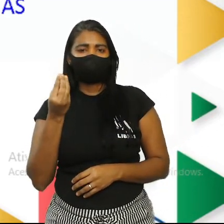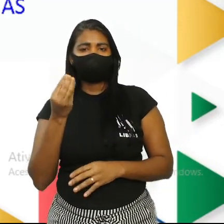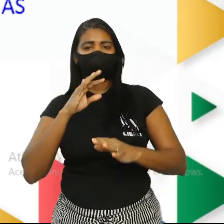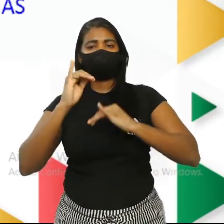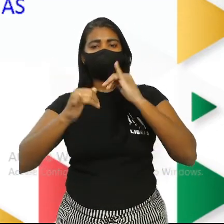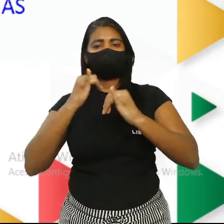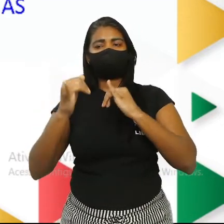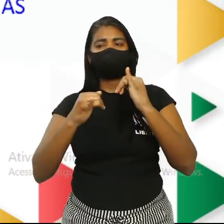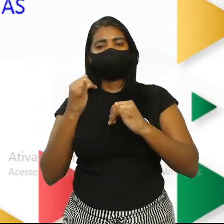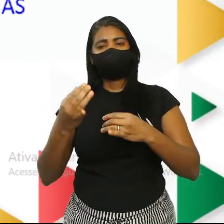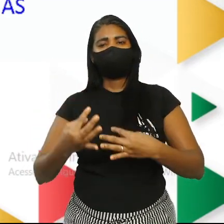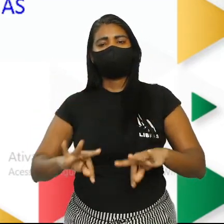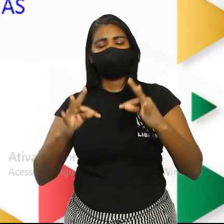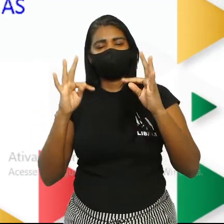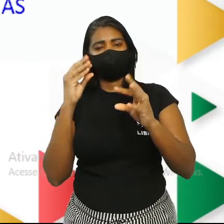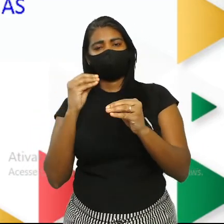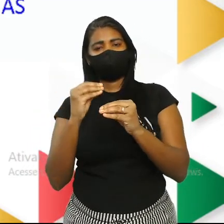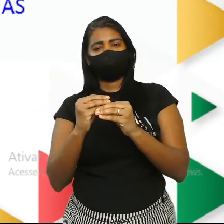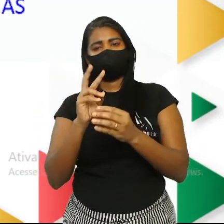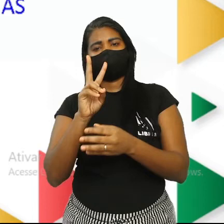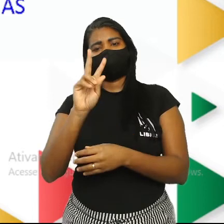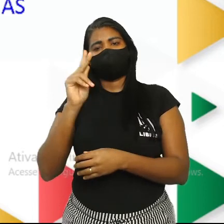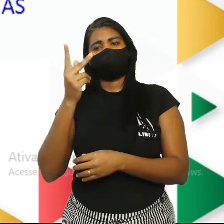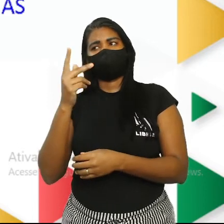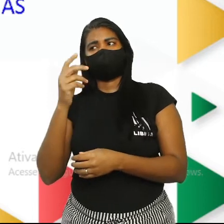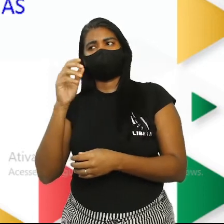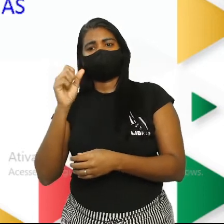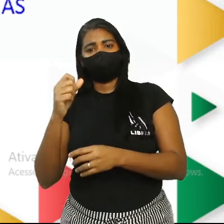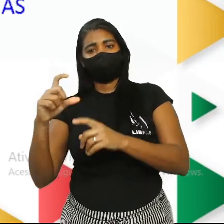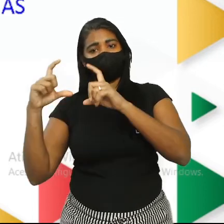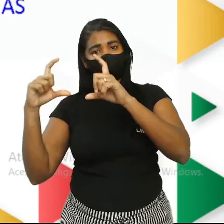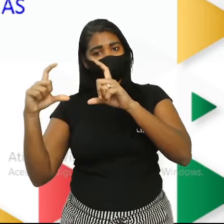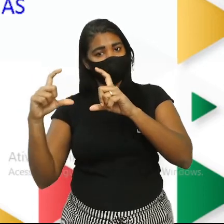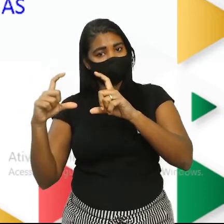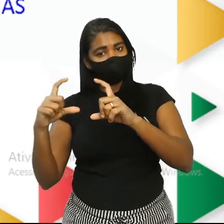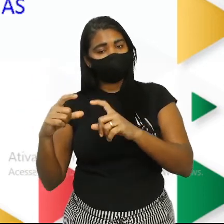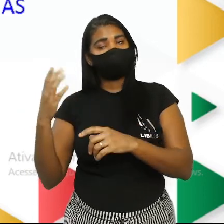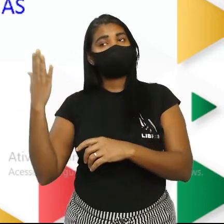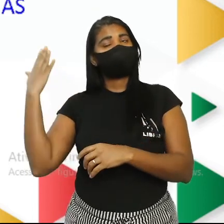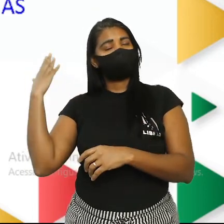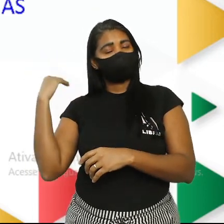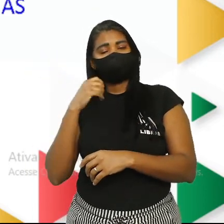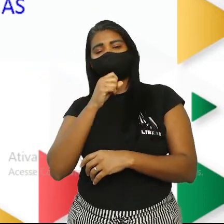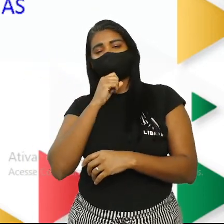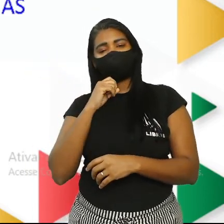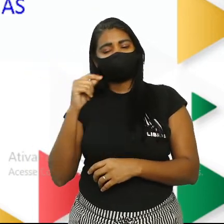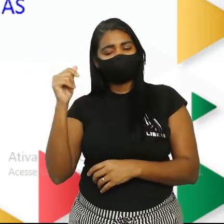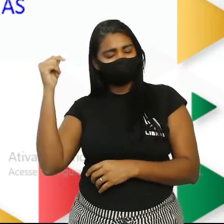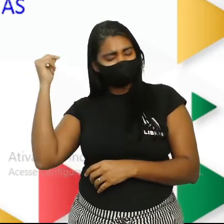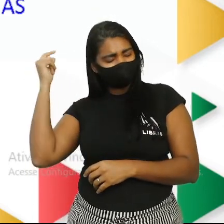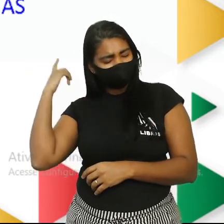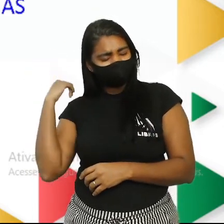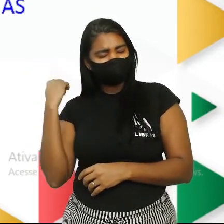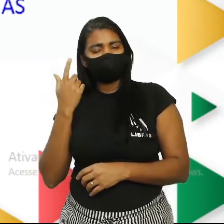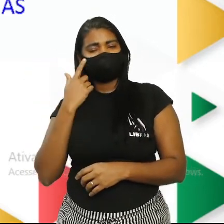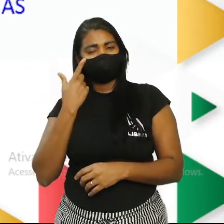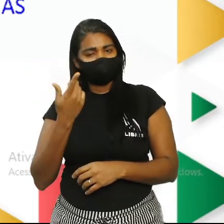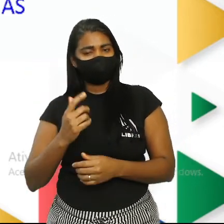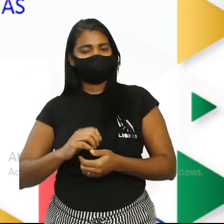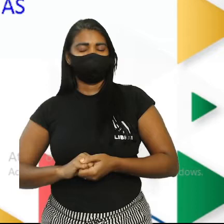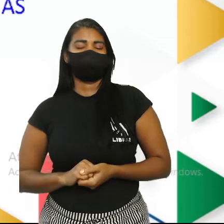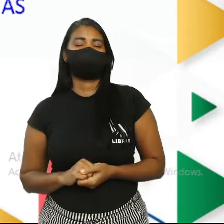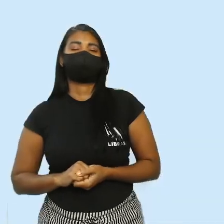título é Tudo que coube numa VHS. VHS é aquelas fitas, tá, gente? Antigas, a gente não tá bem habitualizado